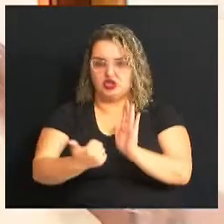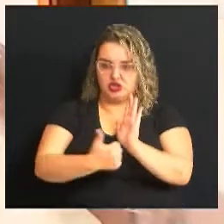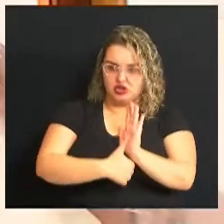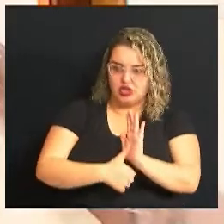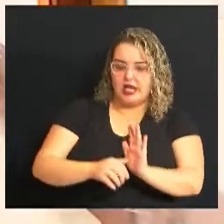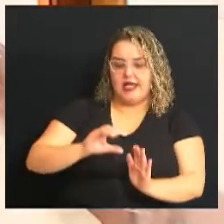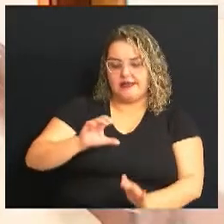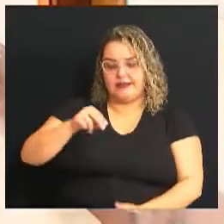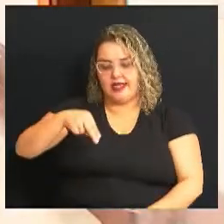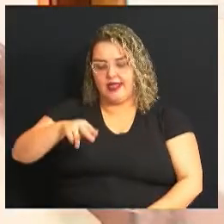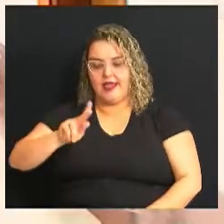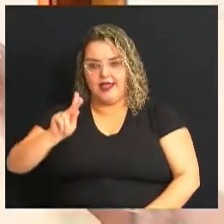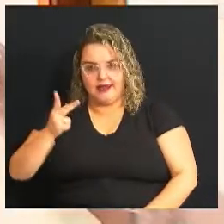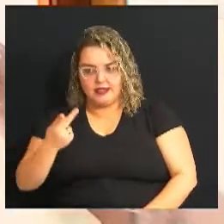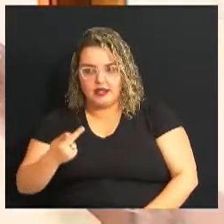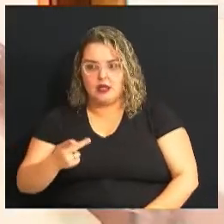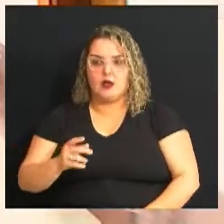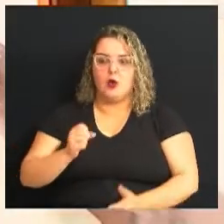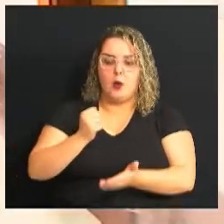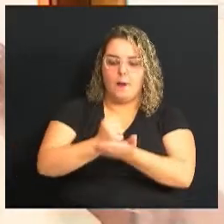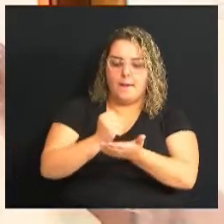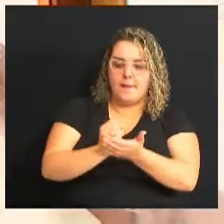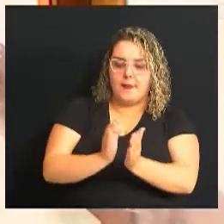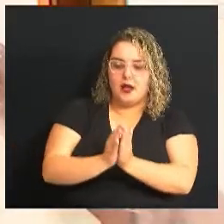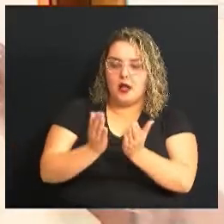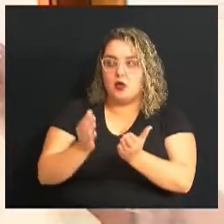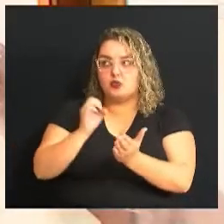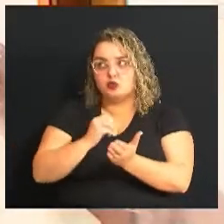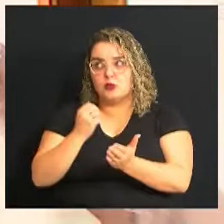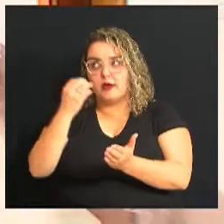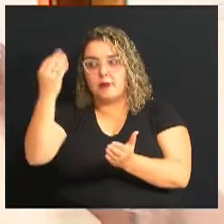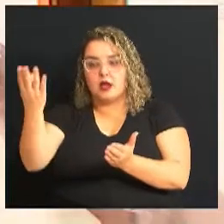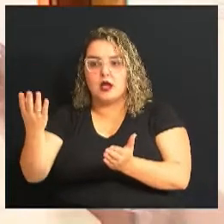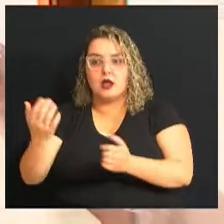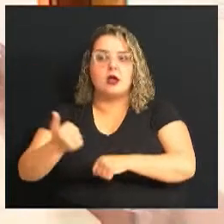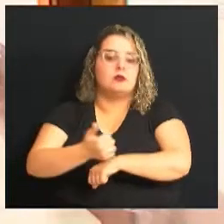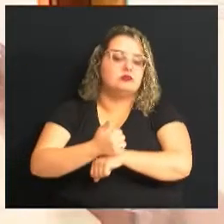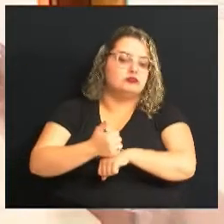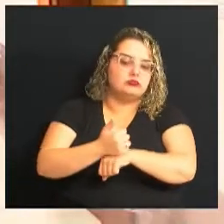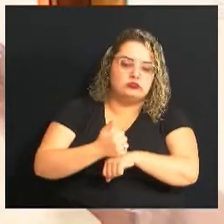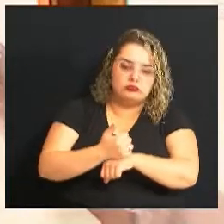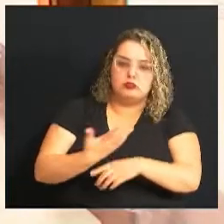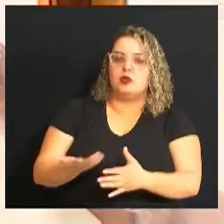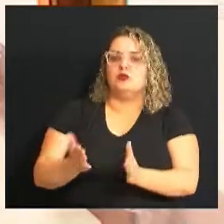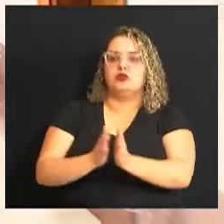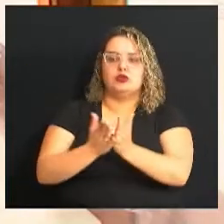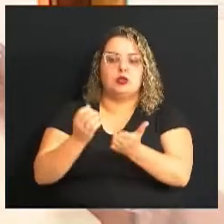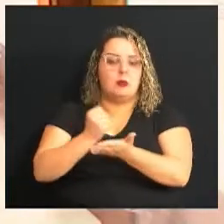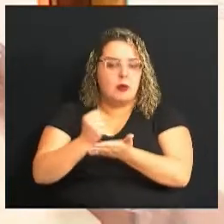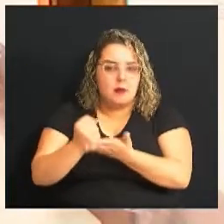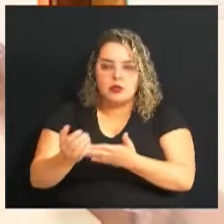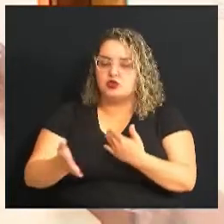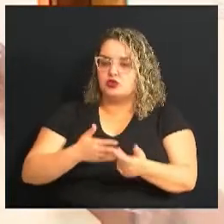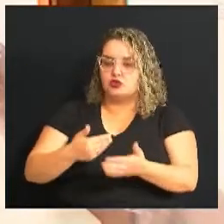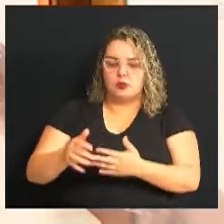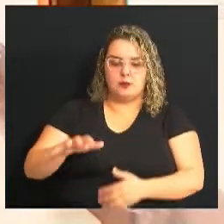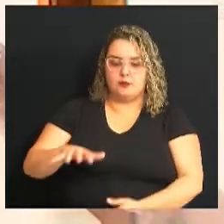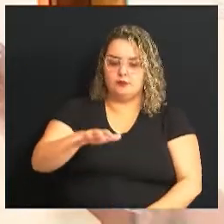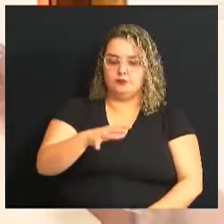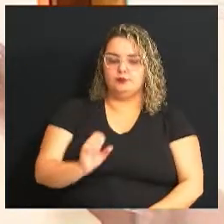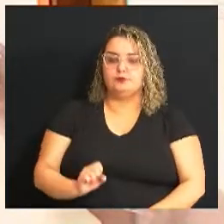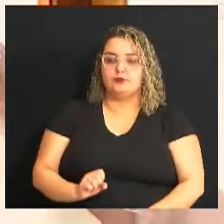de Habilitação, passaporte, carteira profissional de qualquer órgão. Egli, surgiu para aquele eleitor